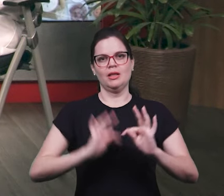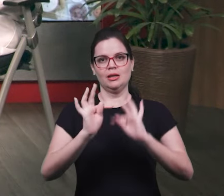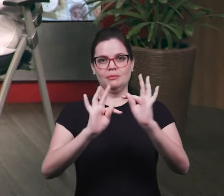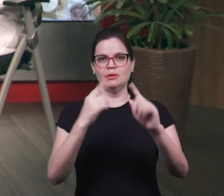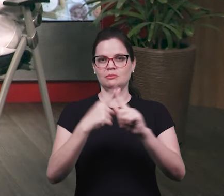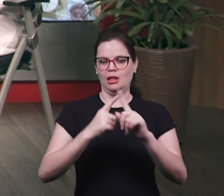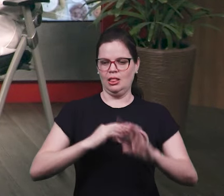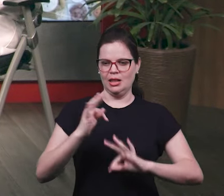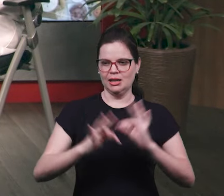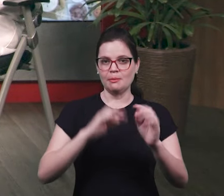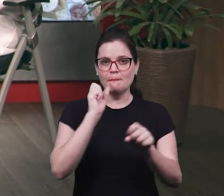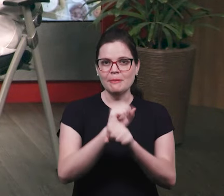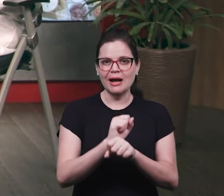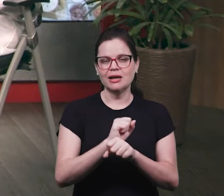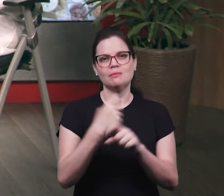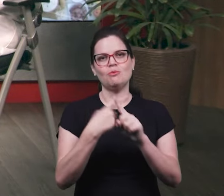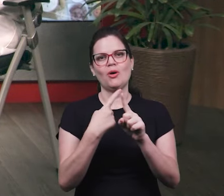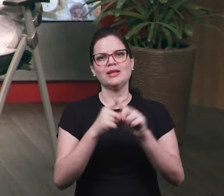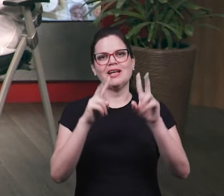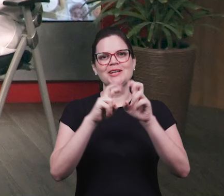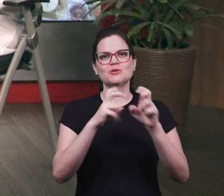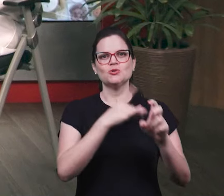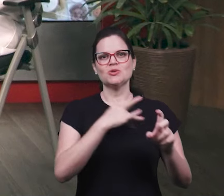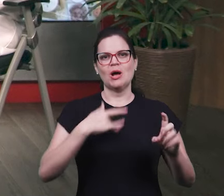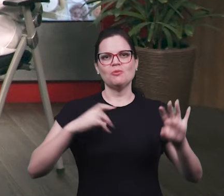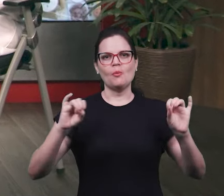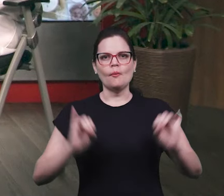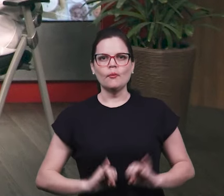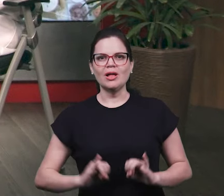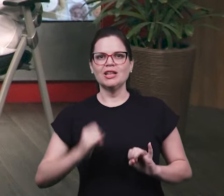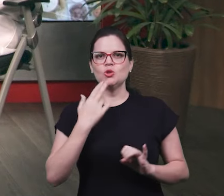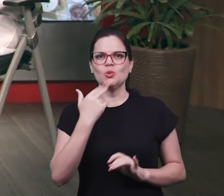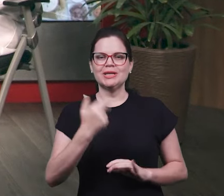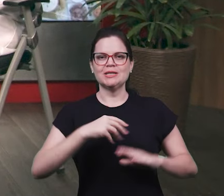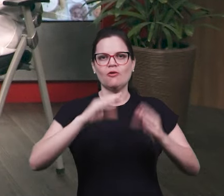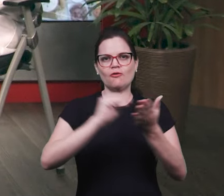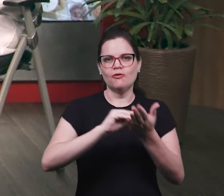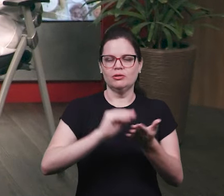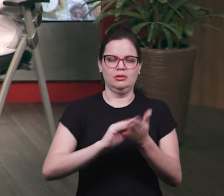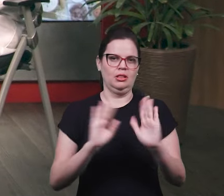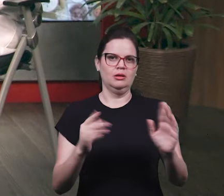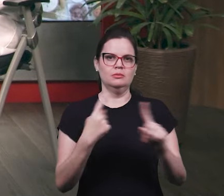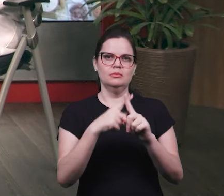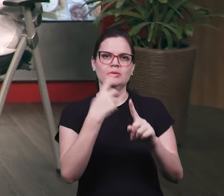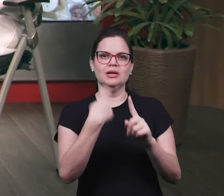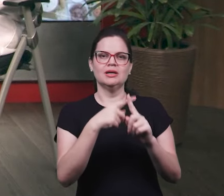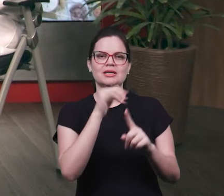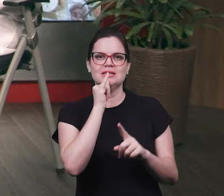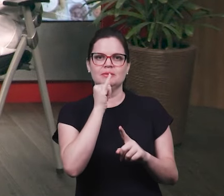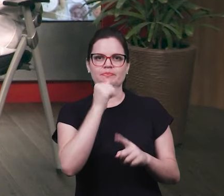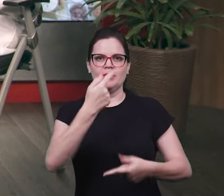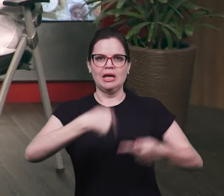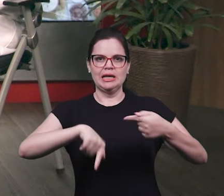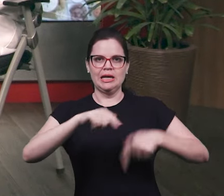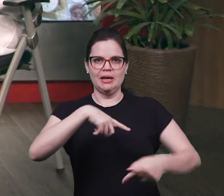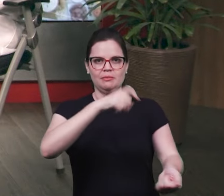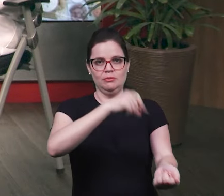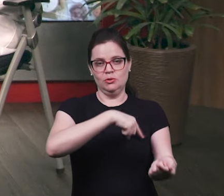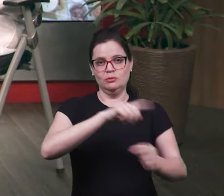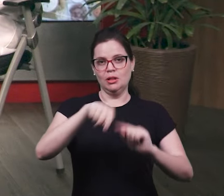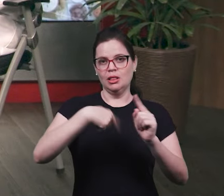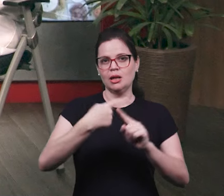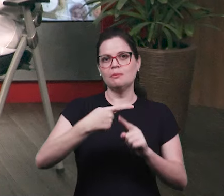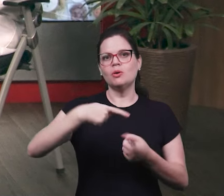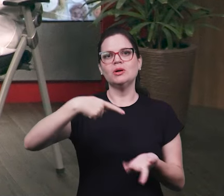tratamento seja reduzido ou interrompido ou até mesmo que um paciente tá fazendo químio e vai fazer uma cirurgia são cirurgias geralmente de